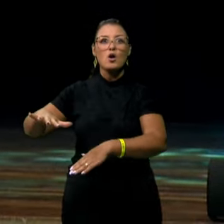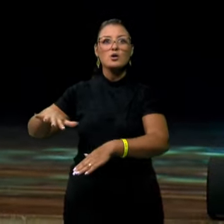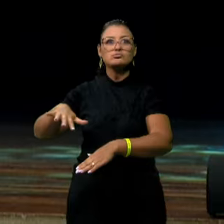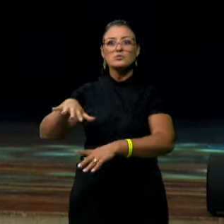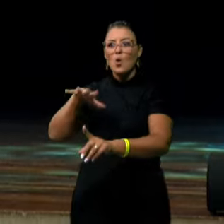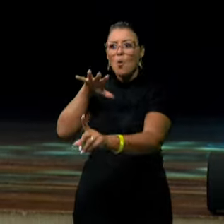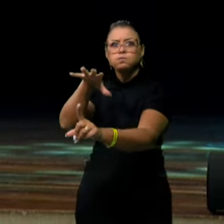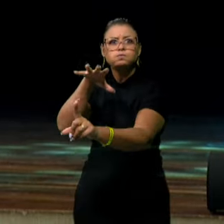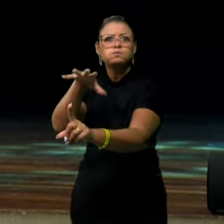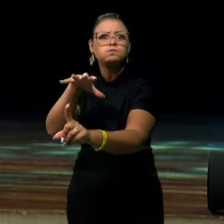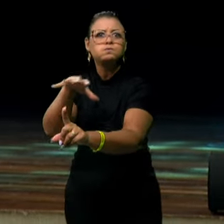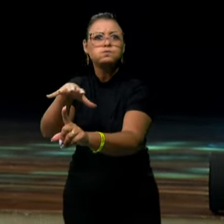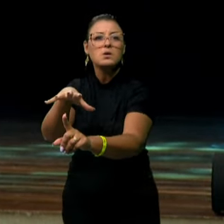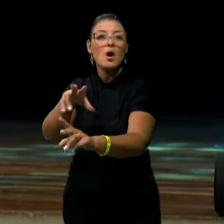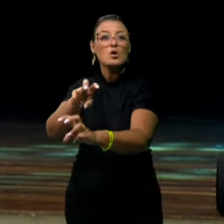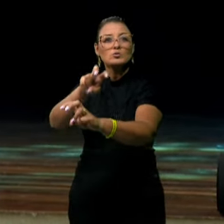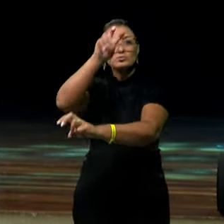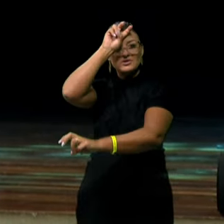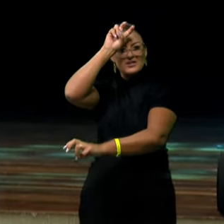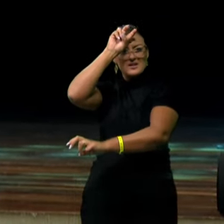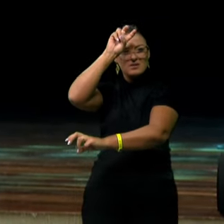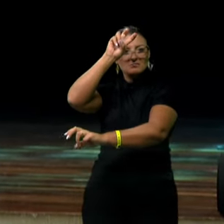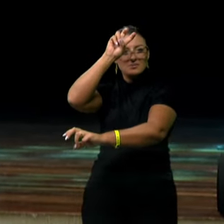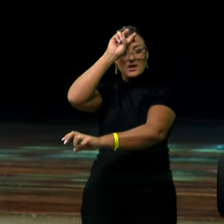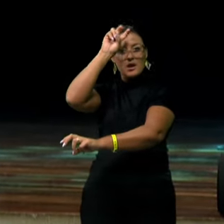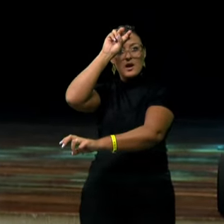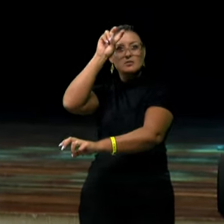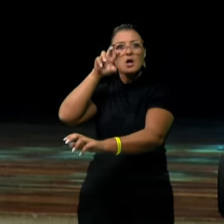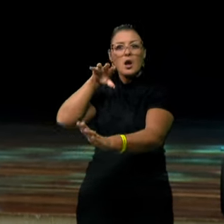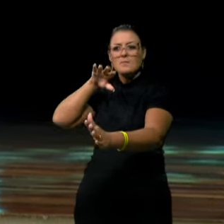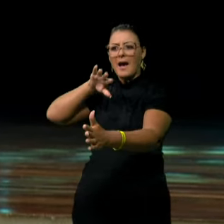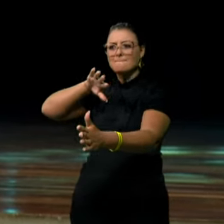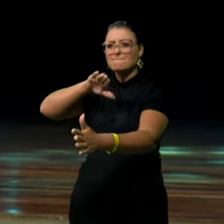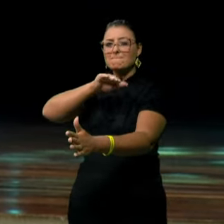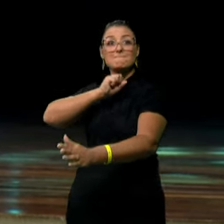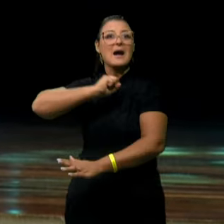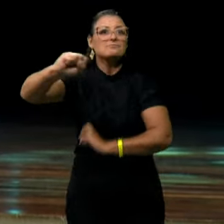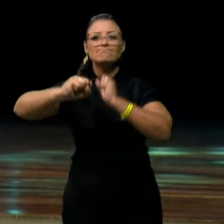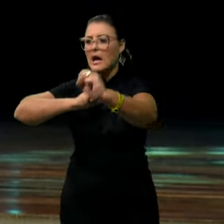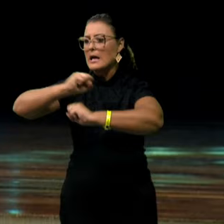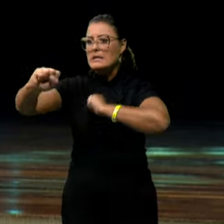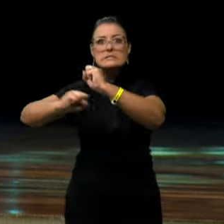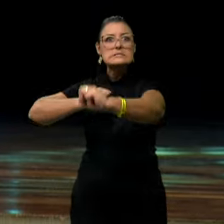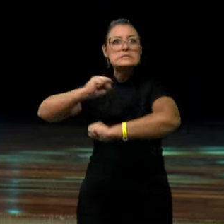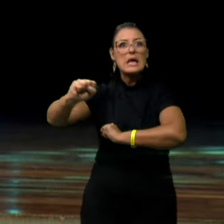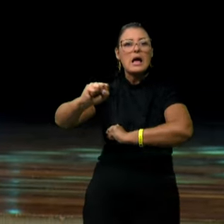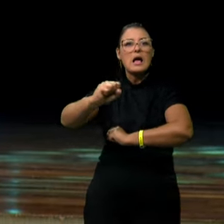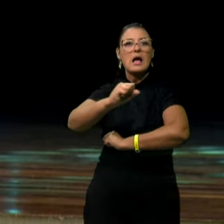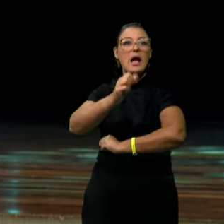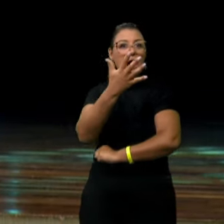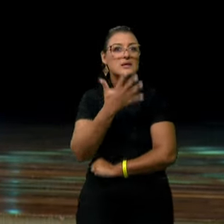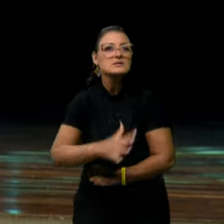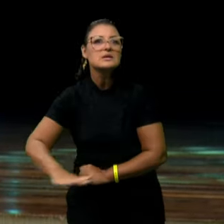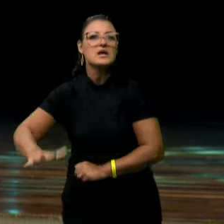quando os egípcios chegavam lá para assassinar as crianças que saiam do ventre